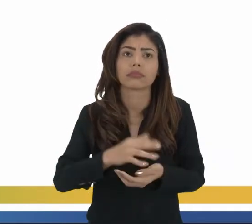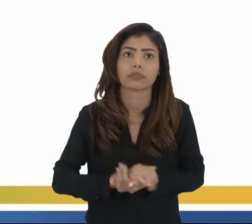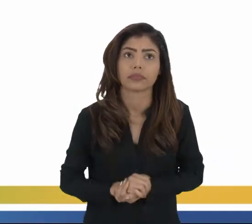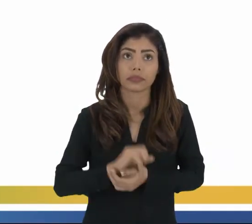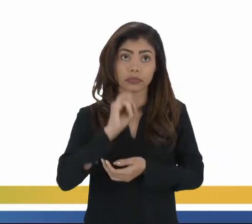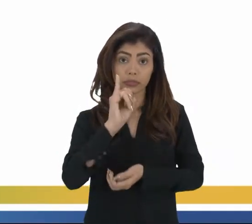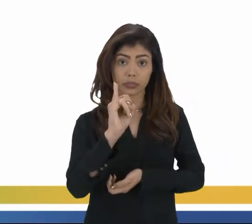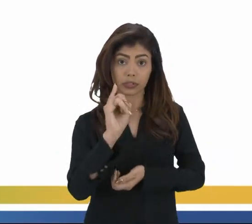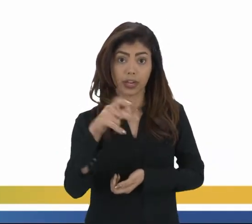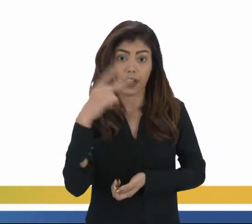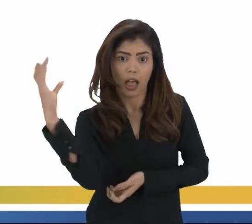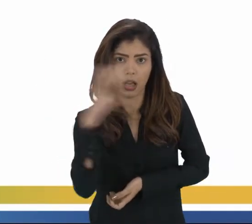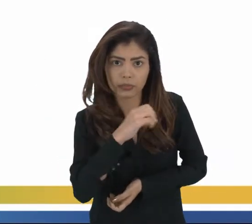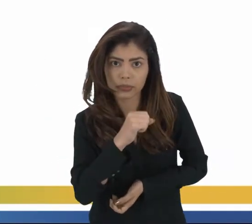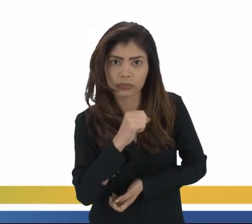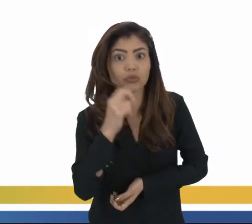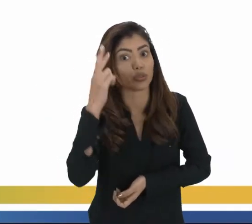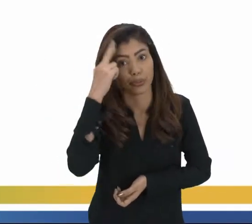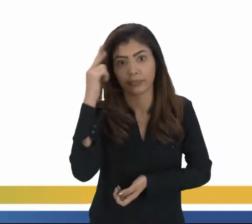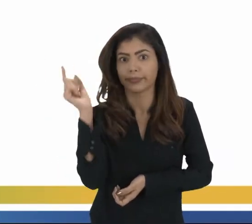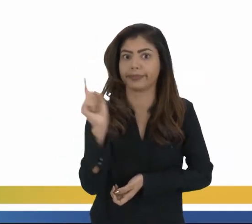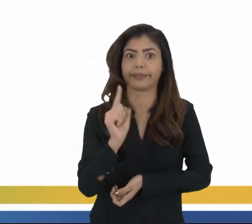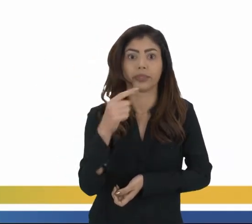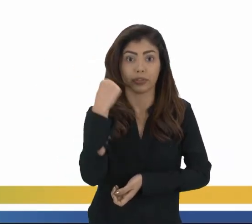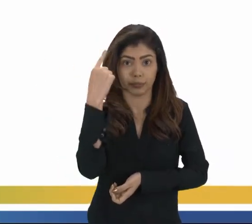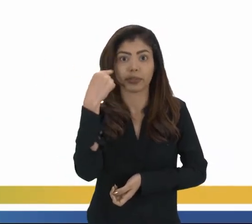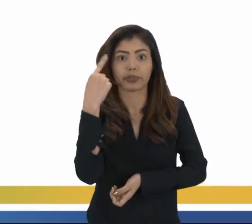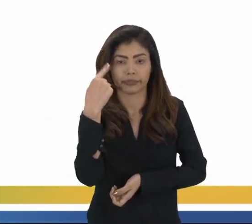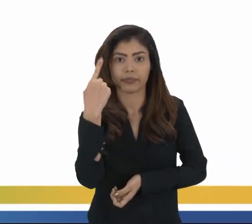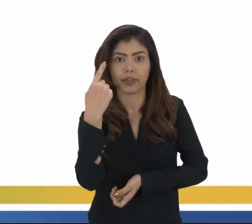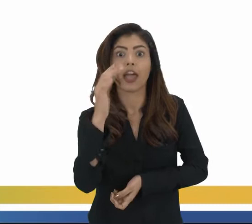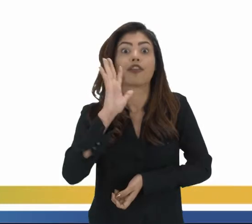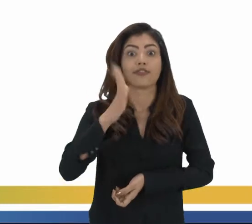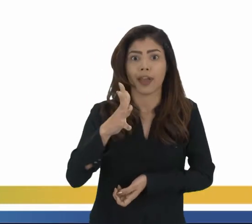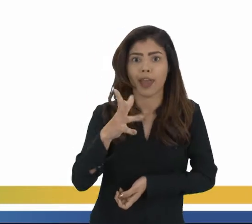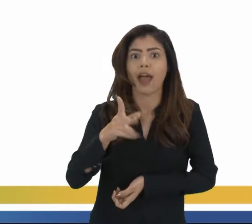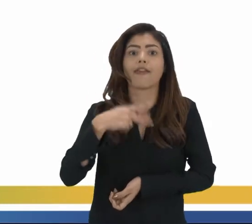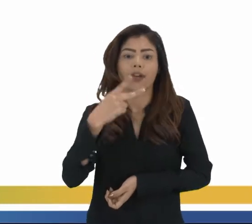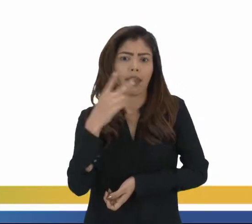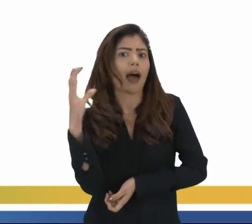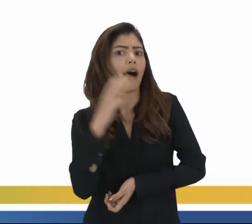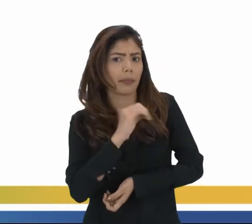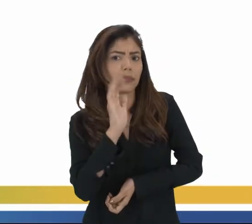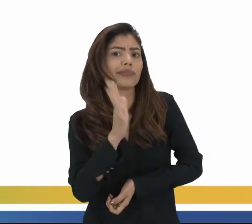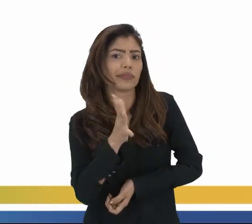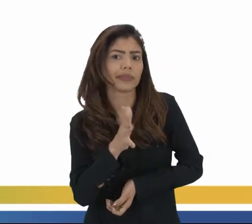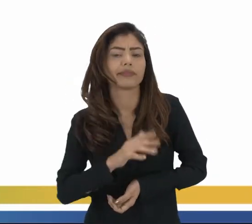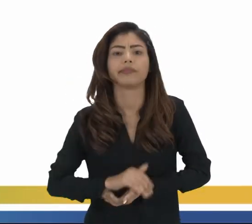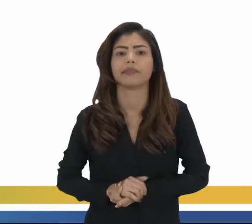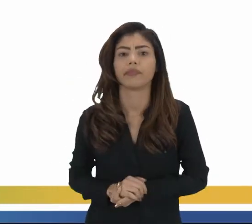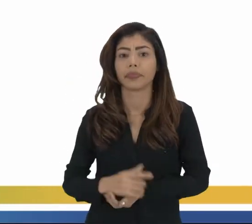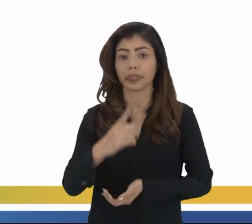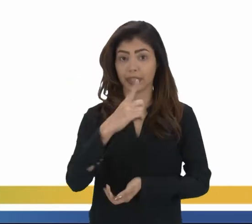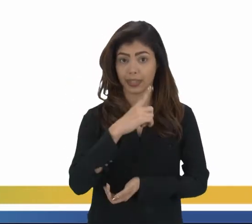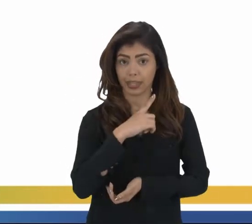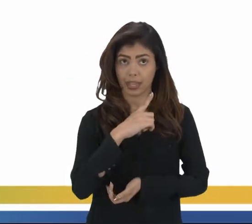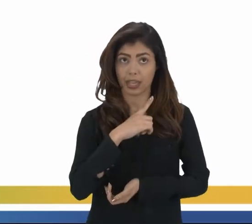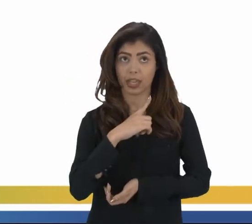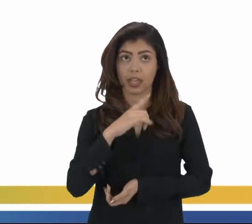Se fala mais rápido do que o normal, a língua espanhola, que já é uma língua que é falada um pouco rápido. Tem a